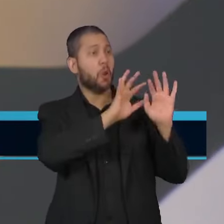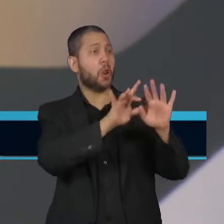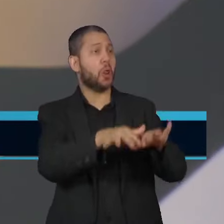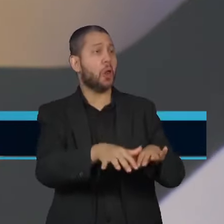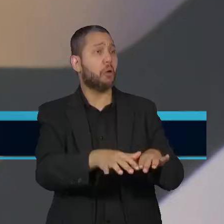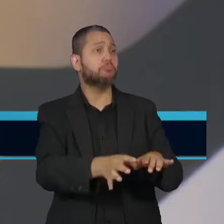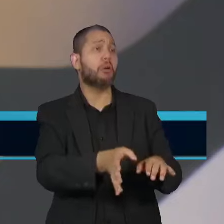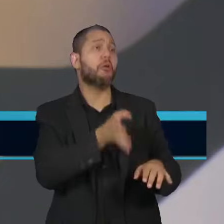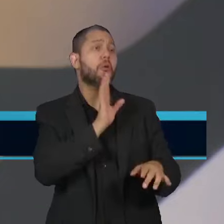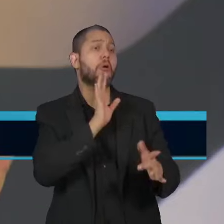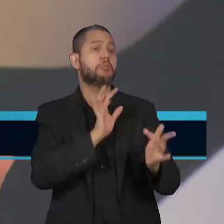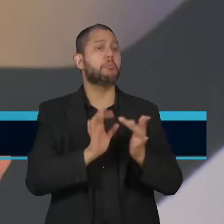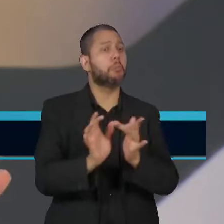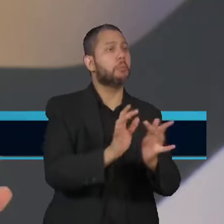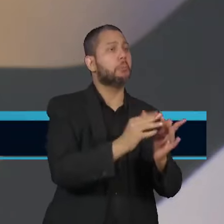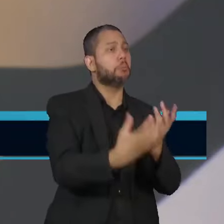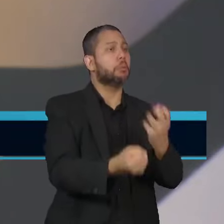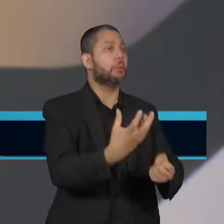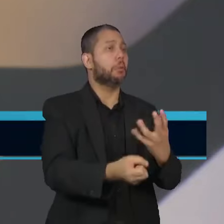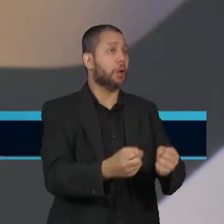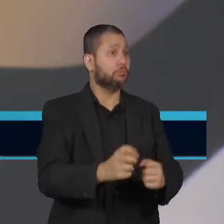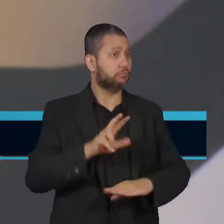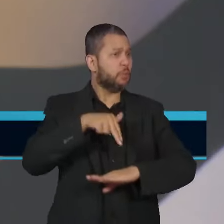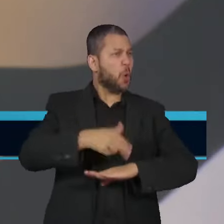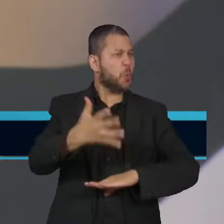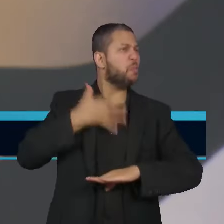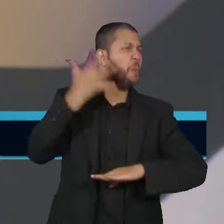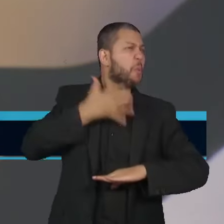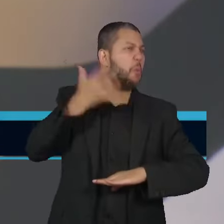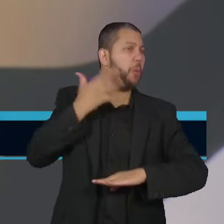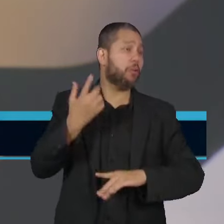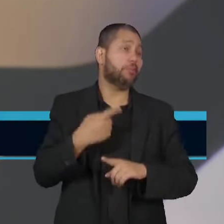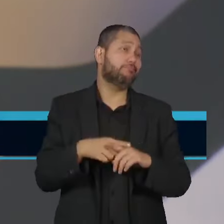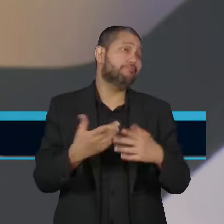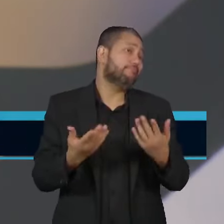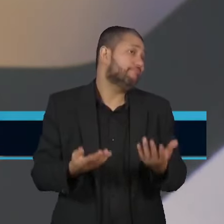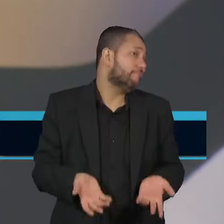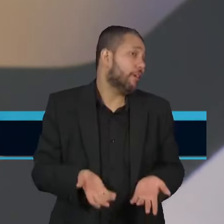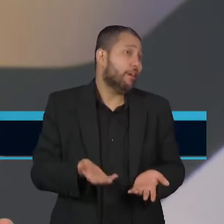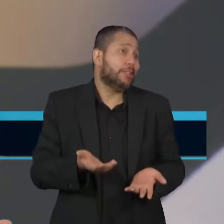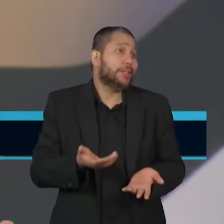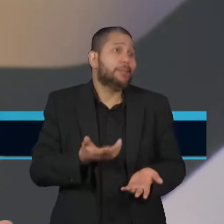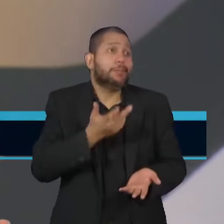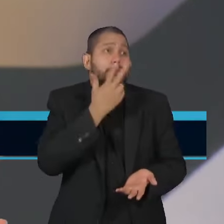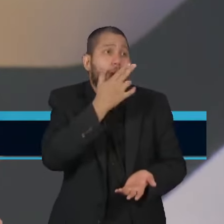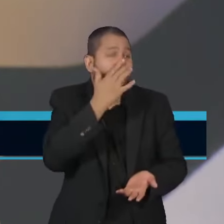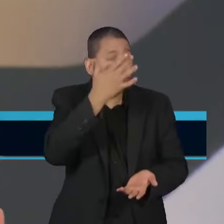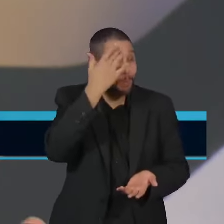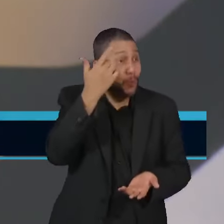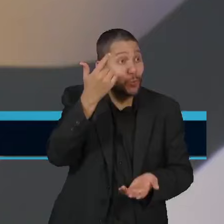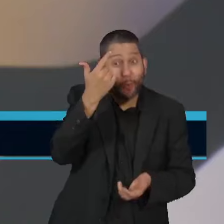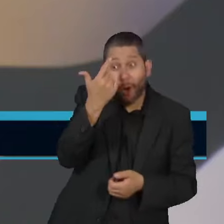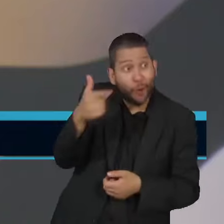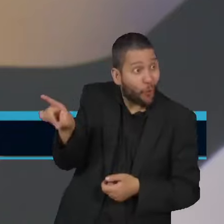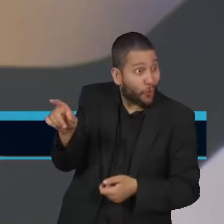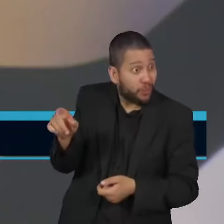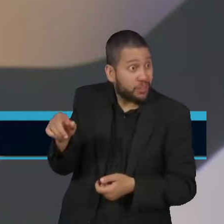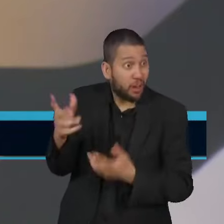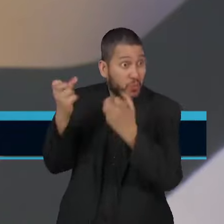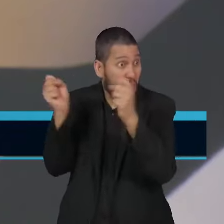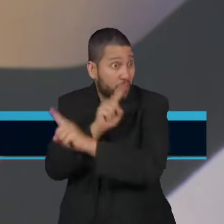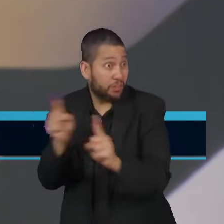foi uma retórica bastante inflamada dele, que não ajuda a também converter quem não